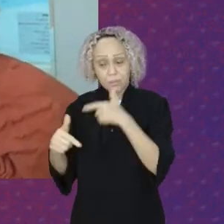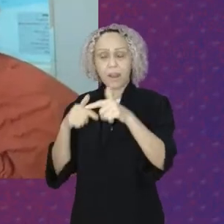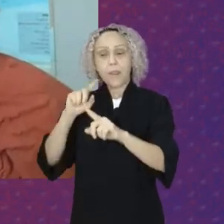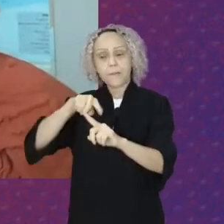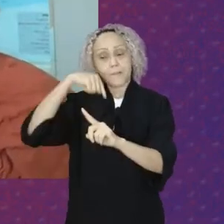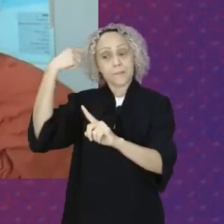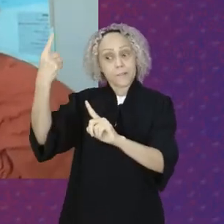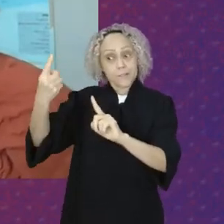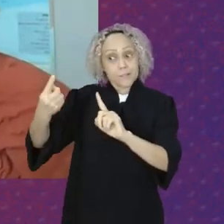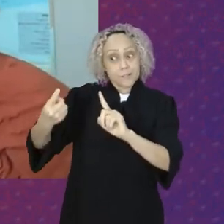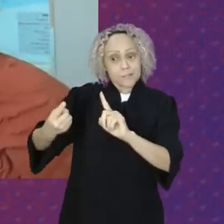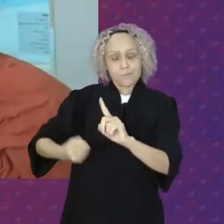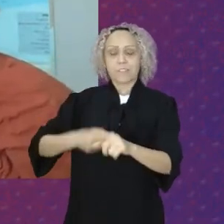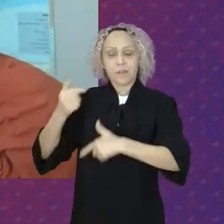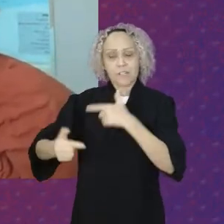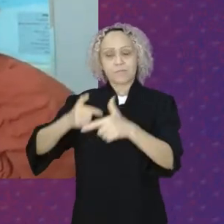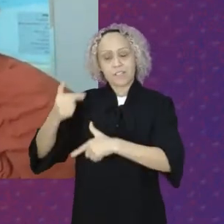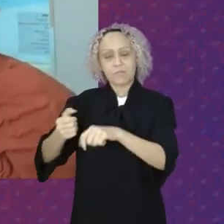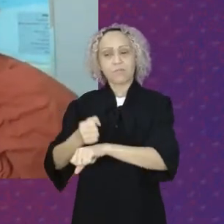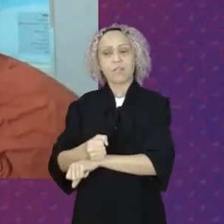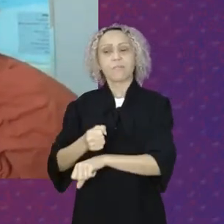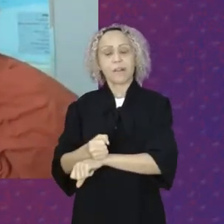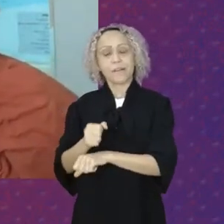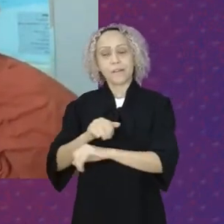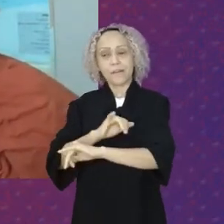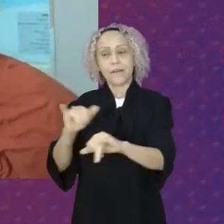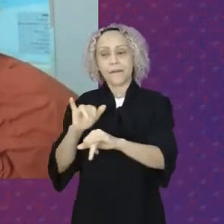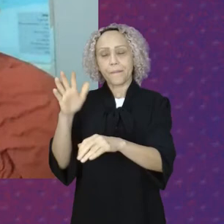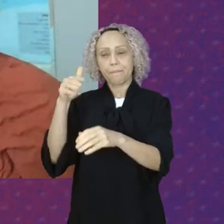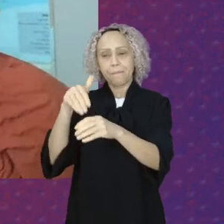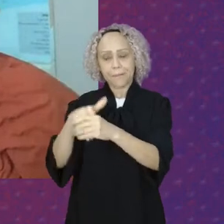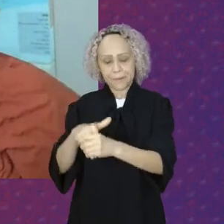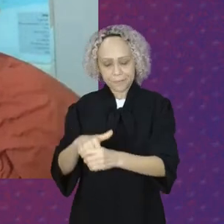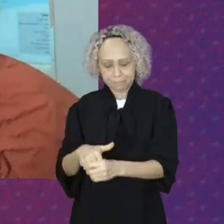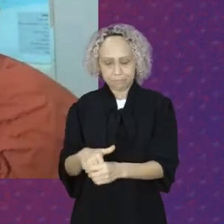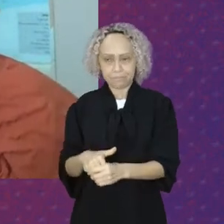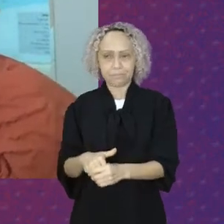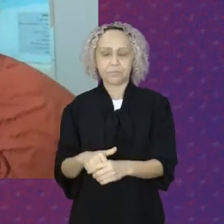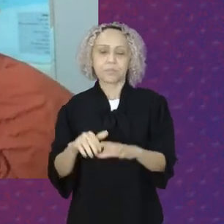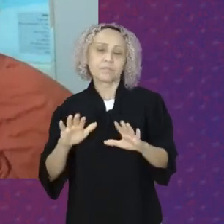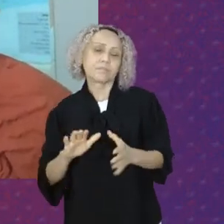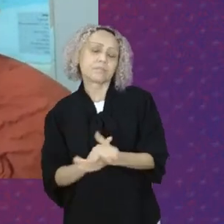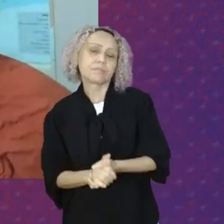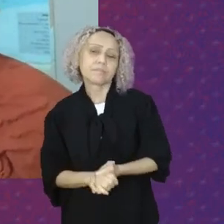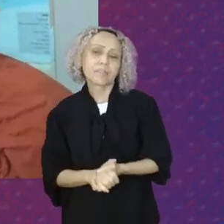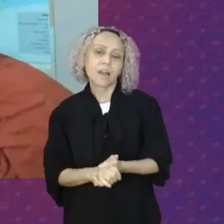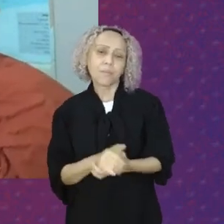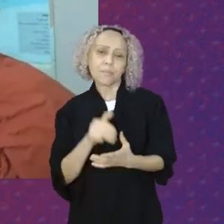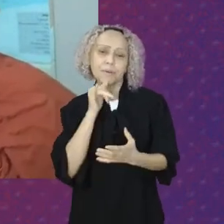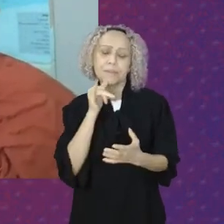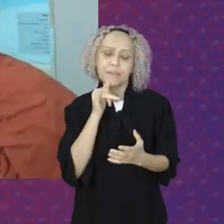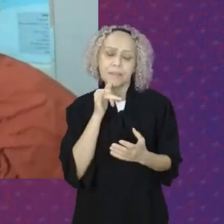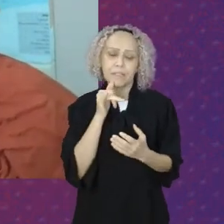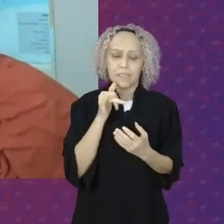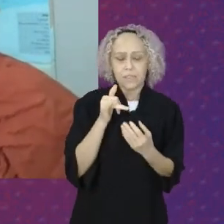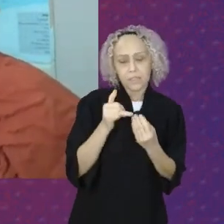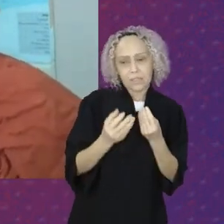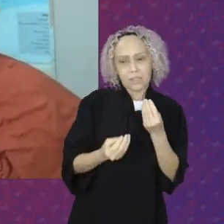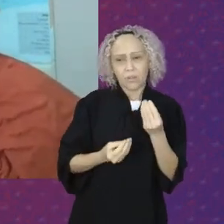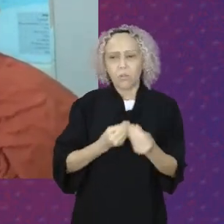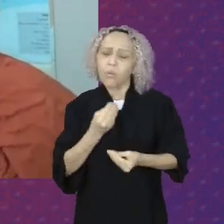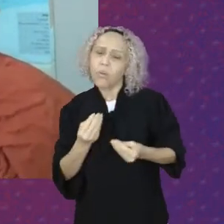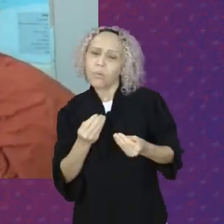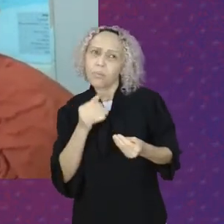creches públicas e depois você continuar conciliando, trabalhar e